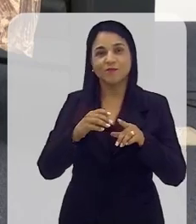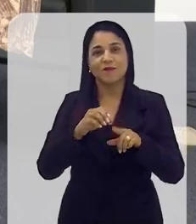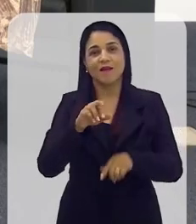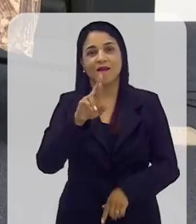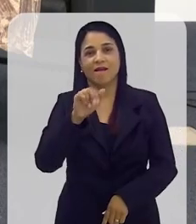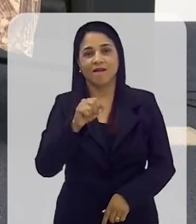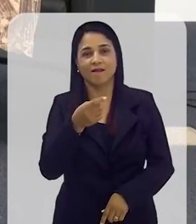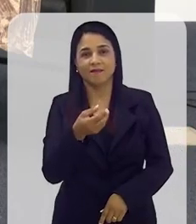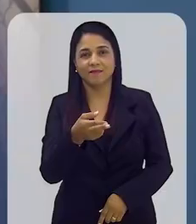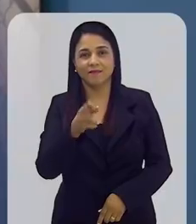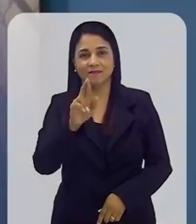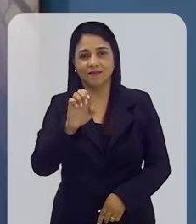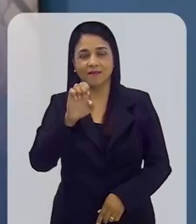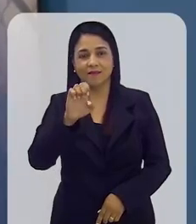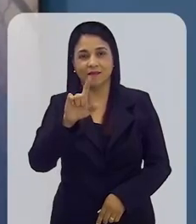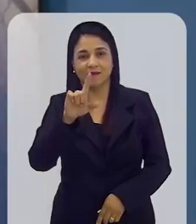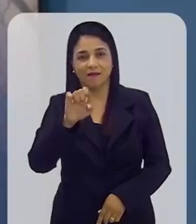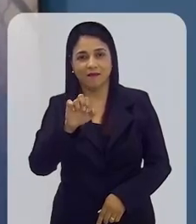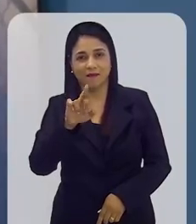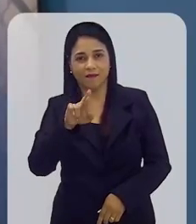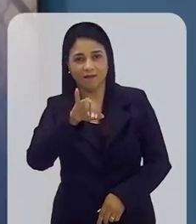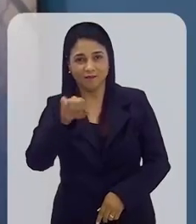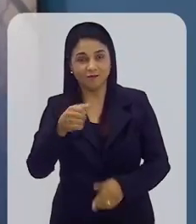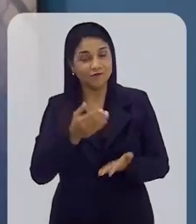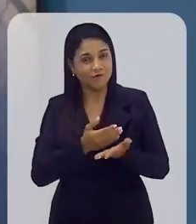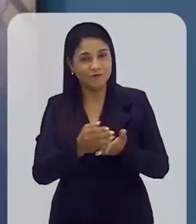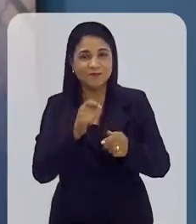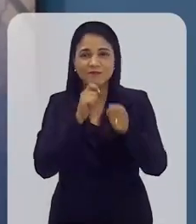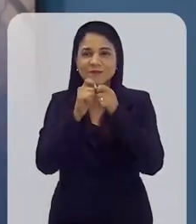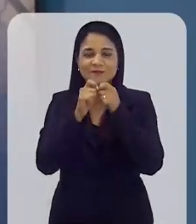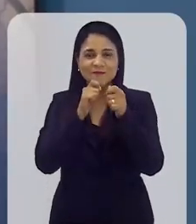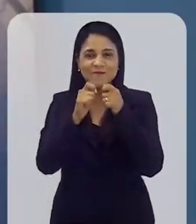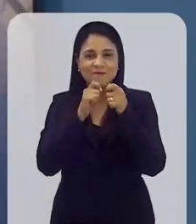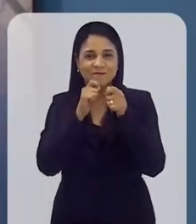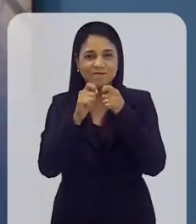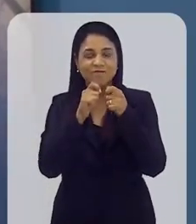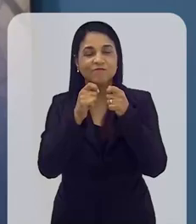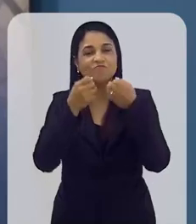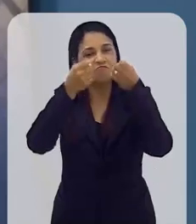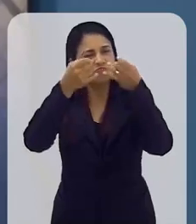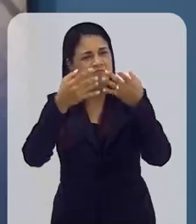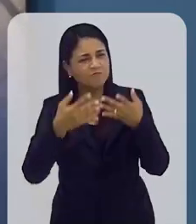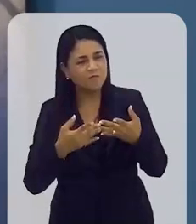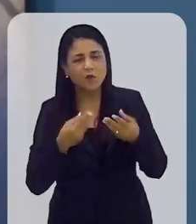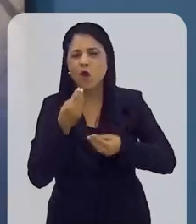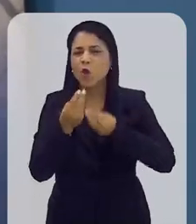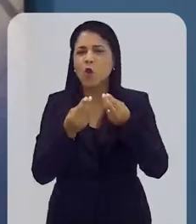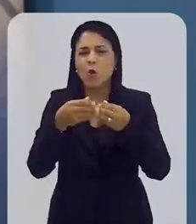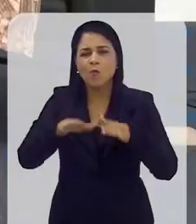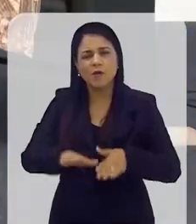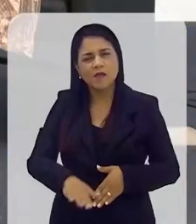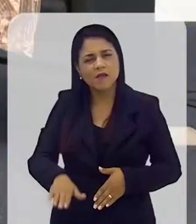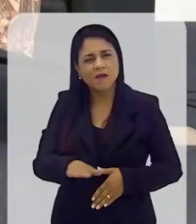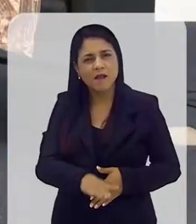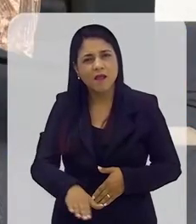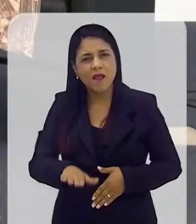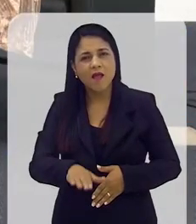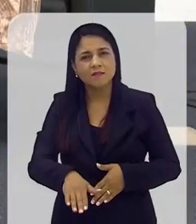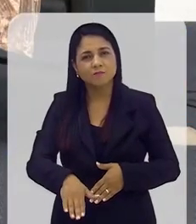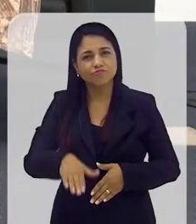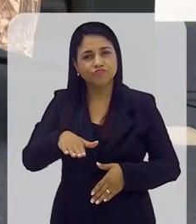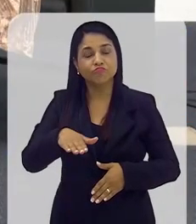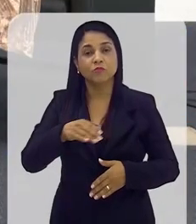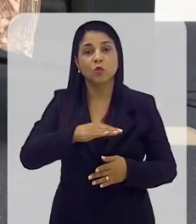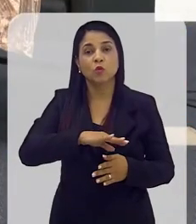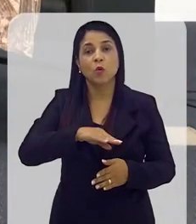E eu queria começar essa entrevista do começo mesmo. Eu queria que você nos falasse um pouco sobre a sua infância no Morro